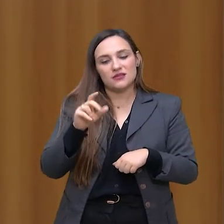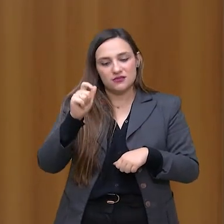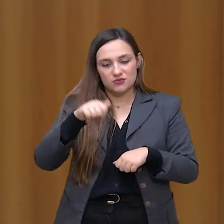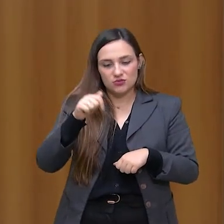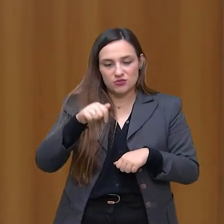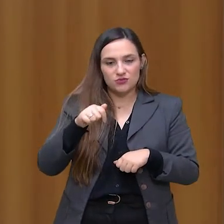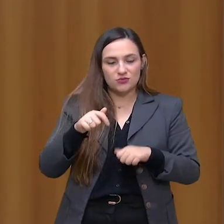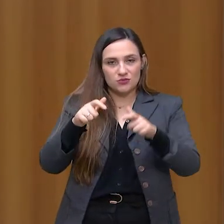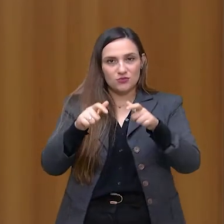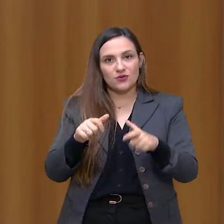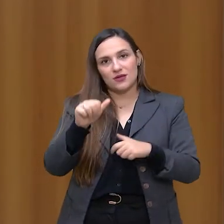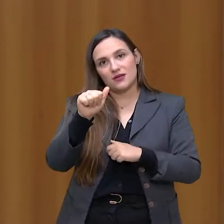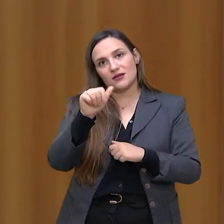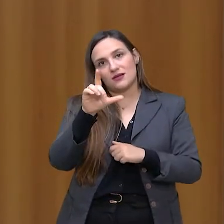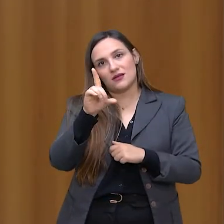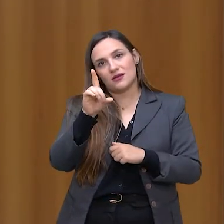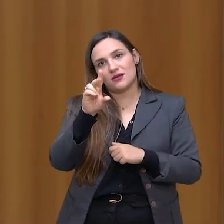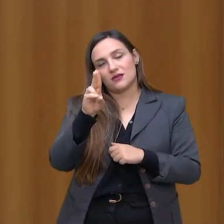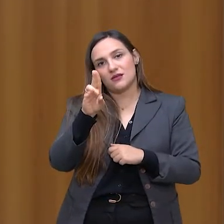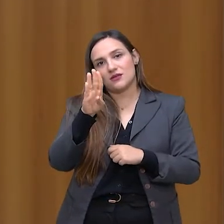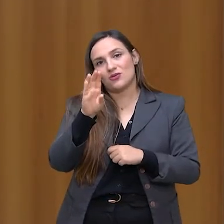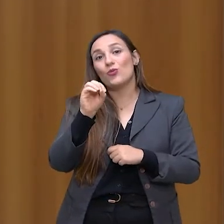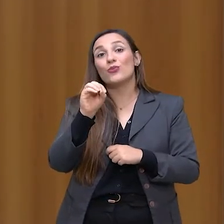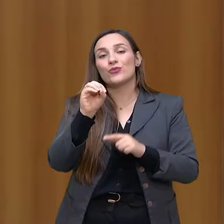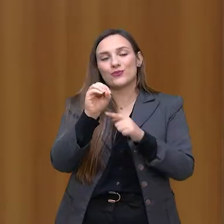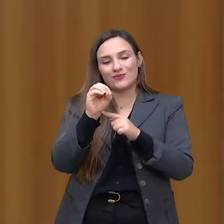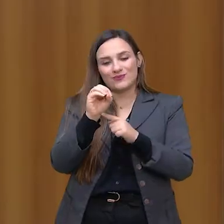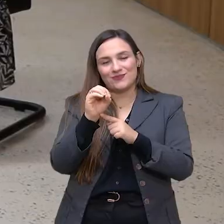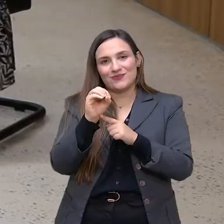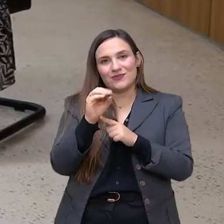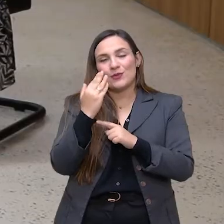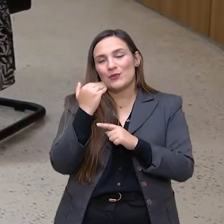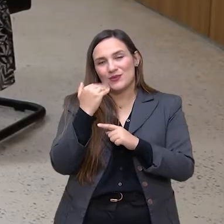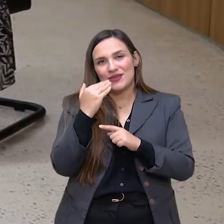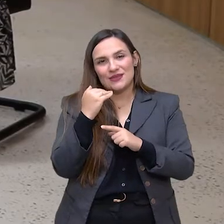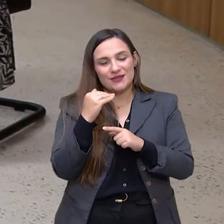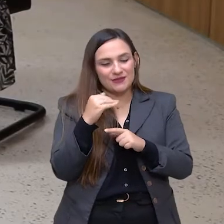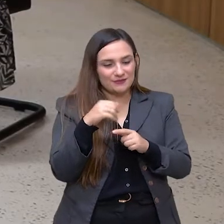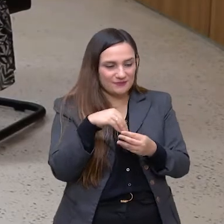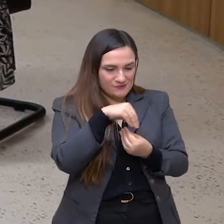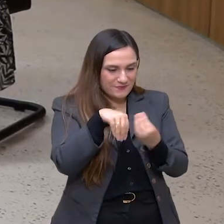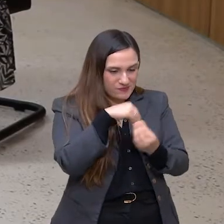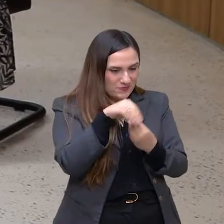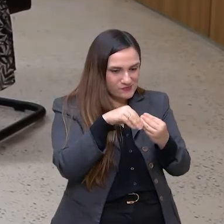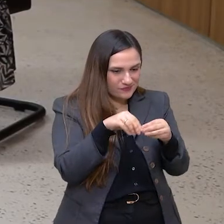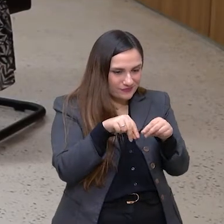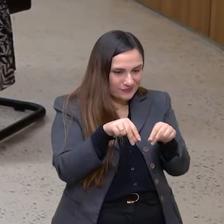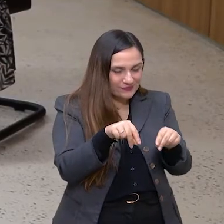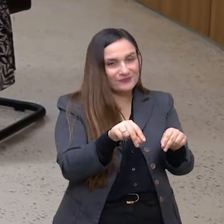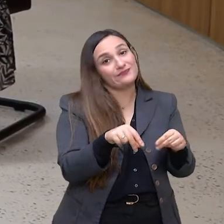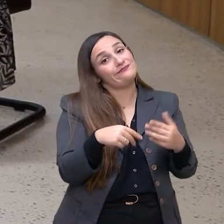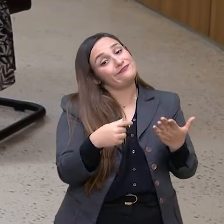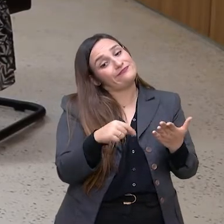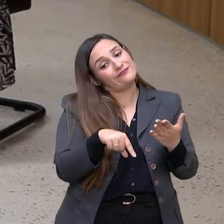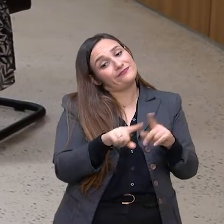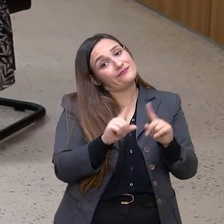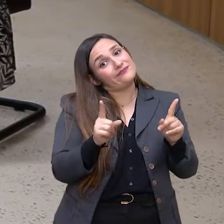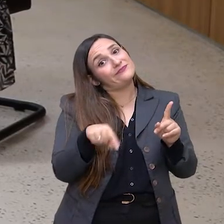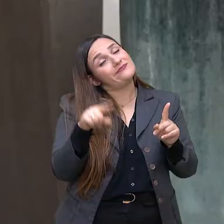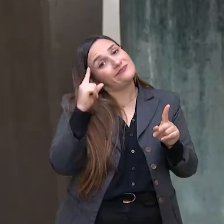adubo mediante o uso de minhocários, né, para resíduo orgânico. Mas é